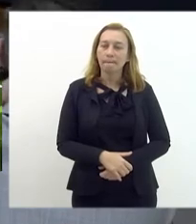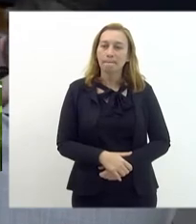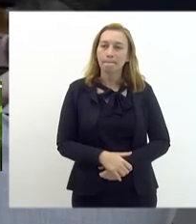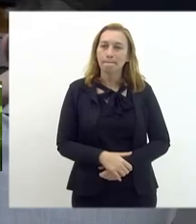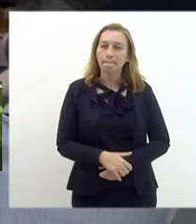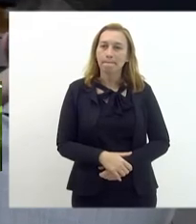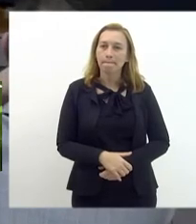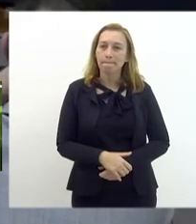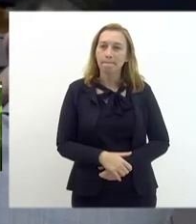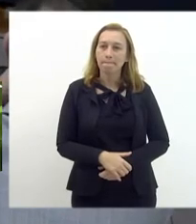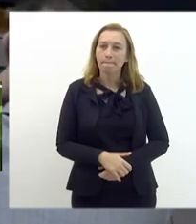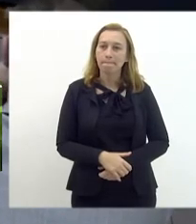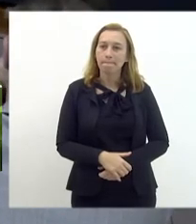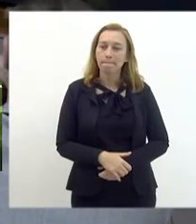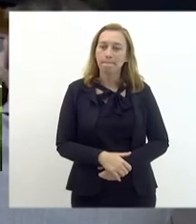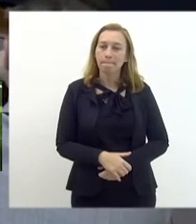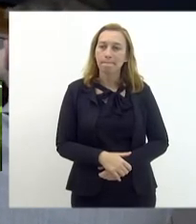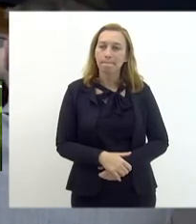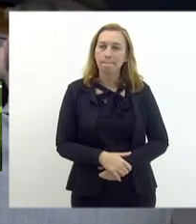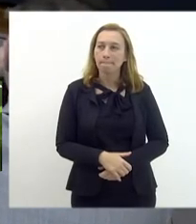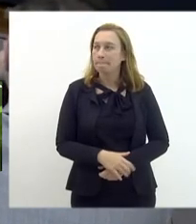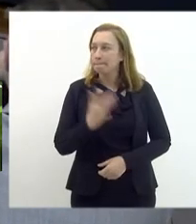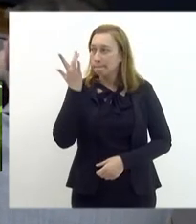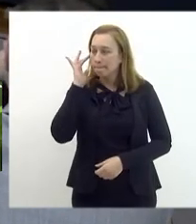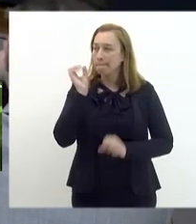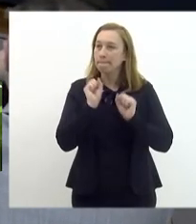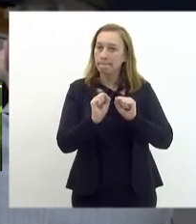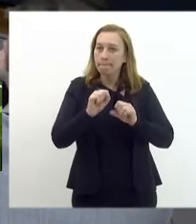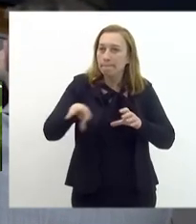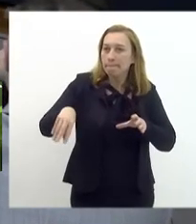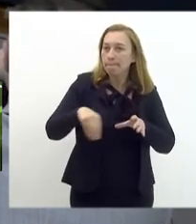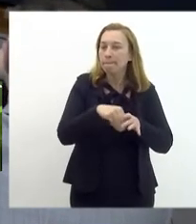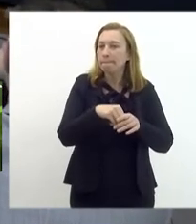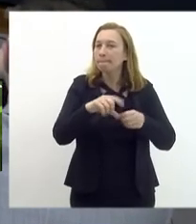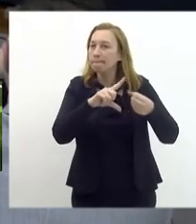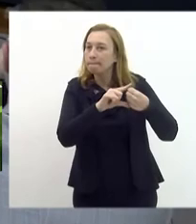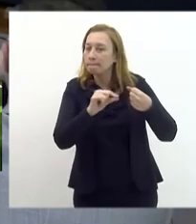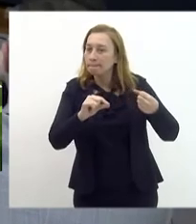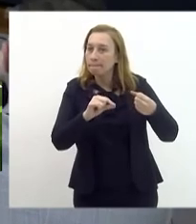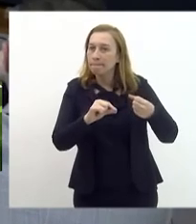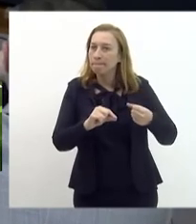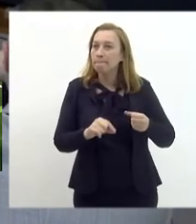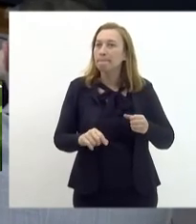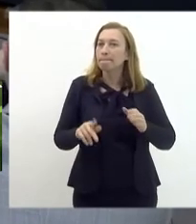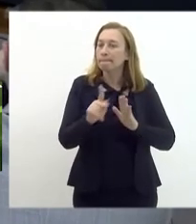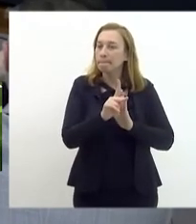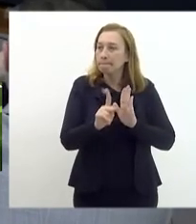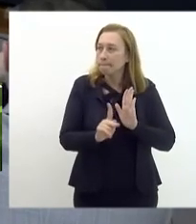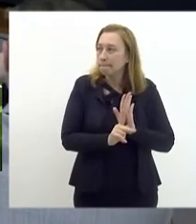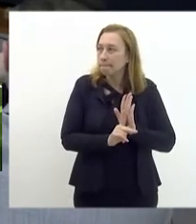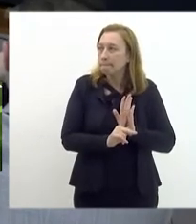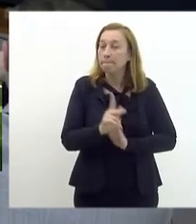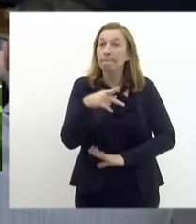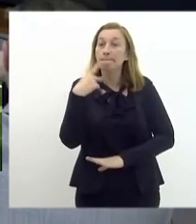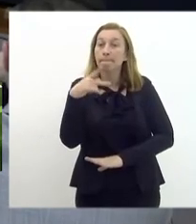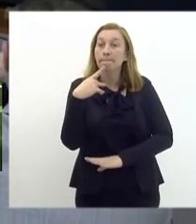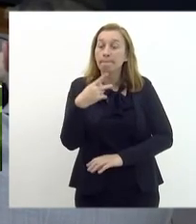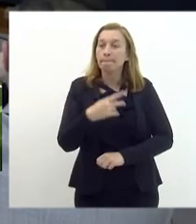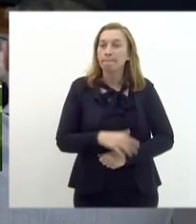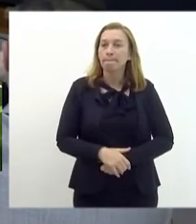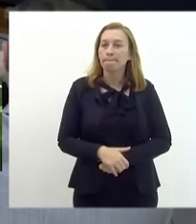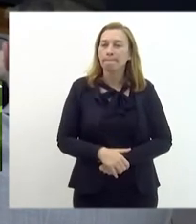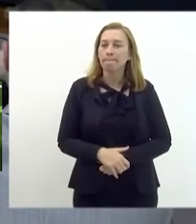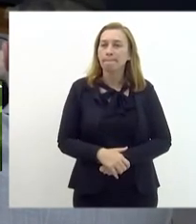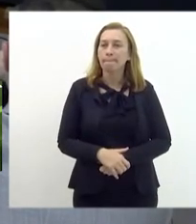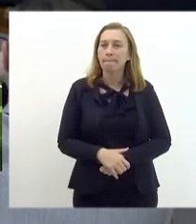a Vanessa também concordar. Acho que poderia ser incluído um artigo no projeto, falando que, e acho